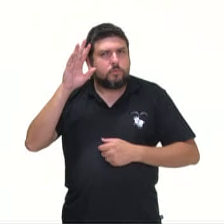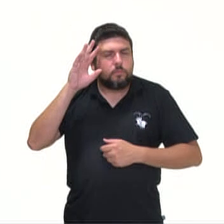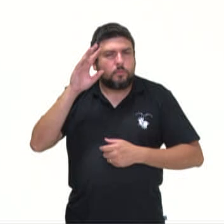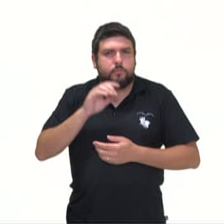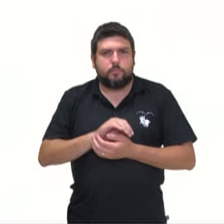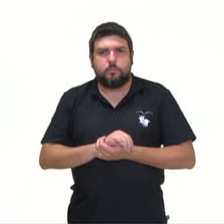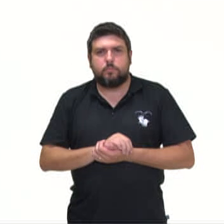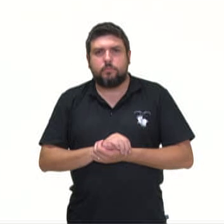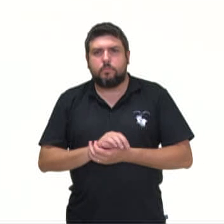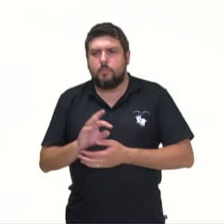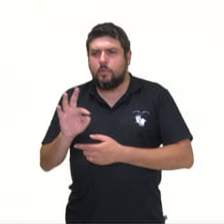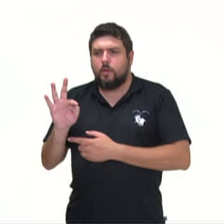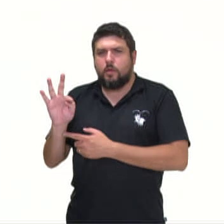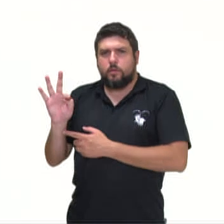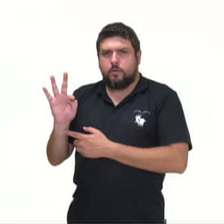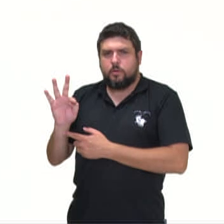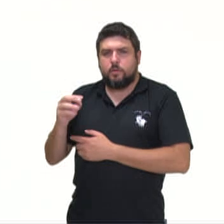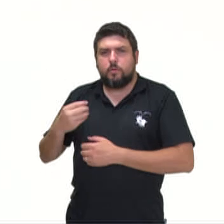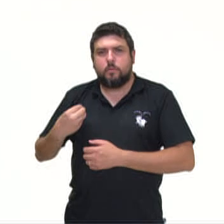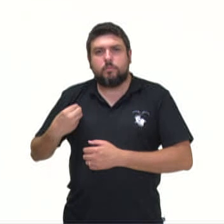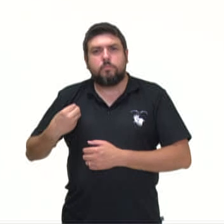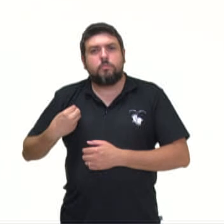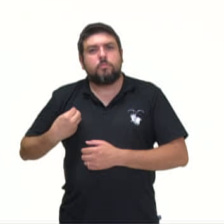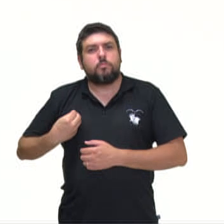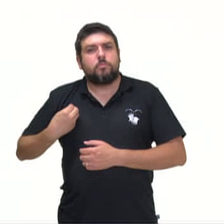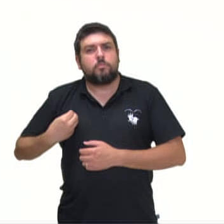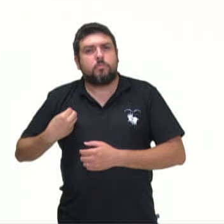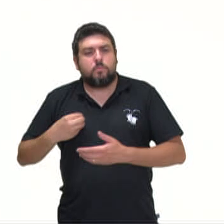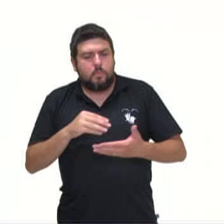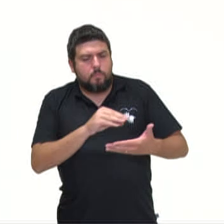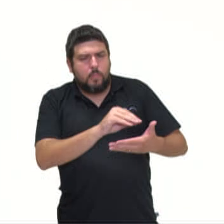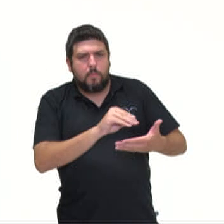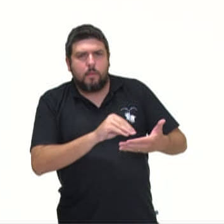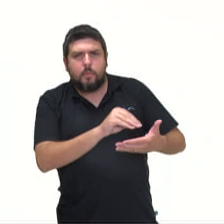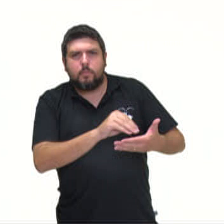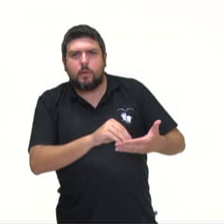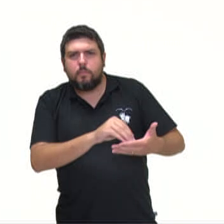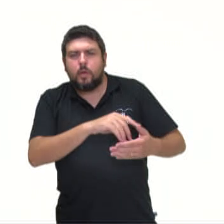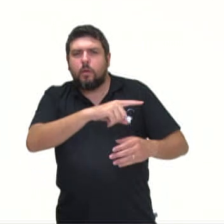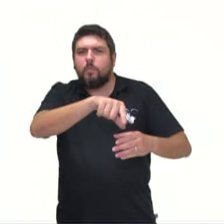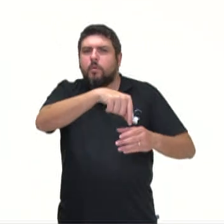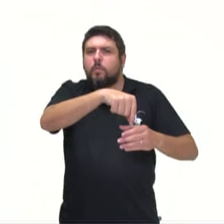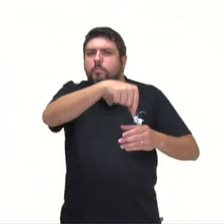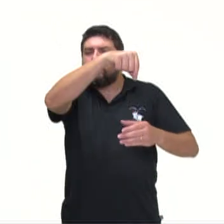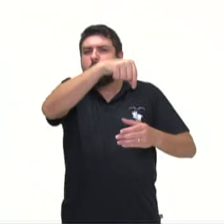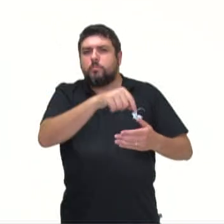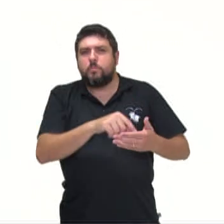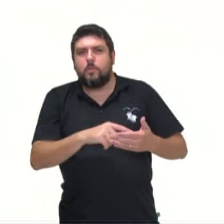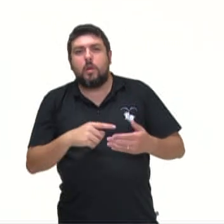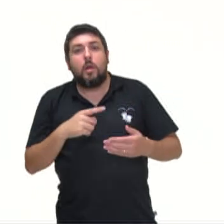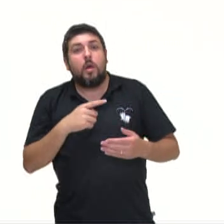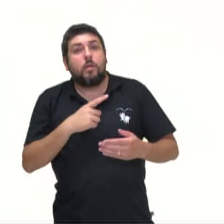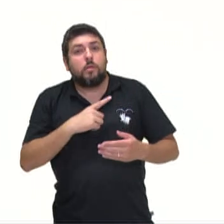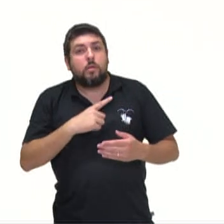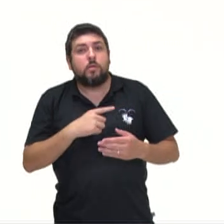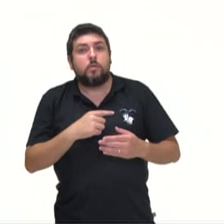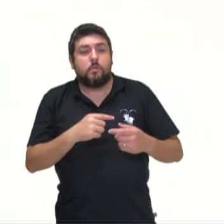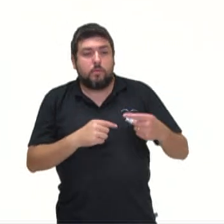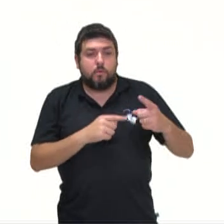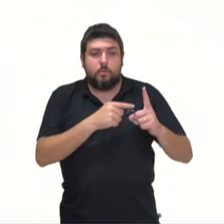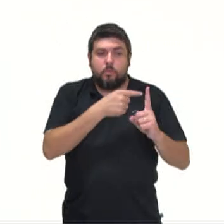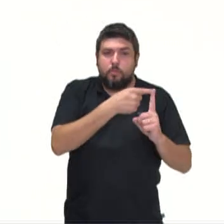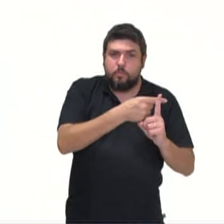Tiago está num jogo em que as cartelas são marcadas com pontos positivos e